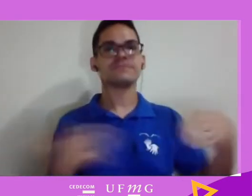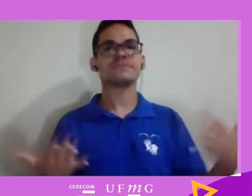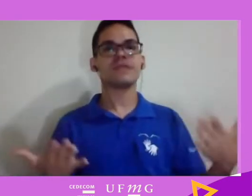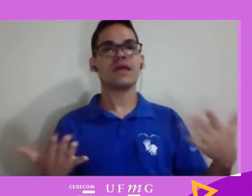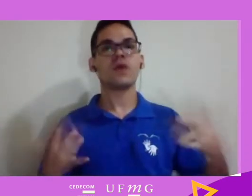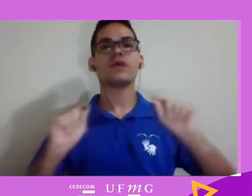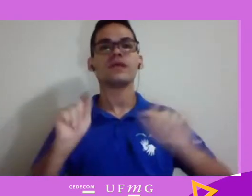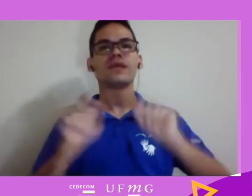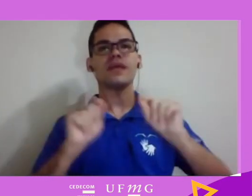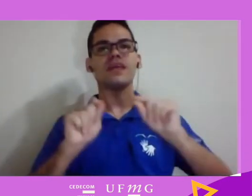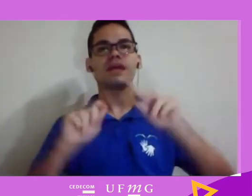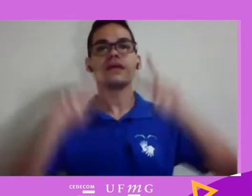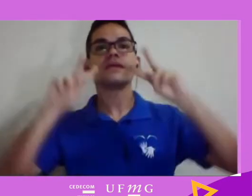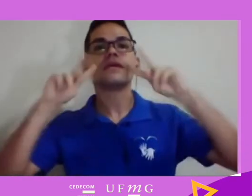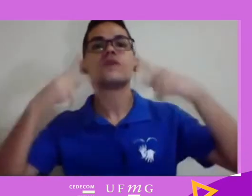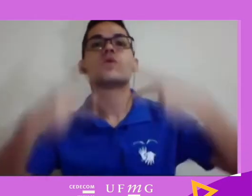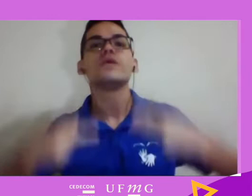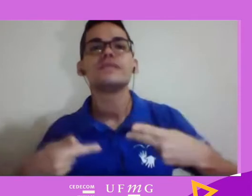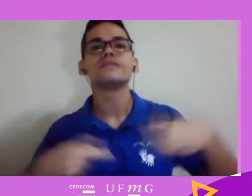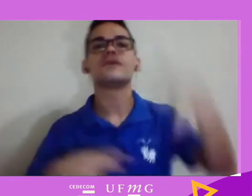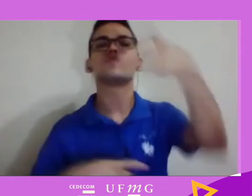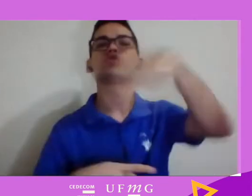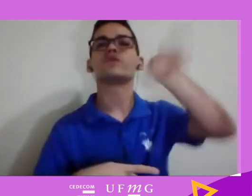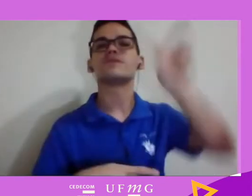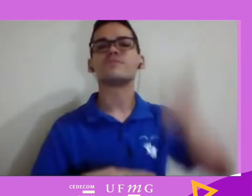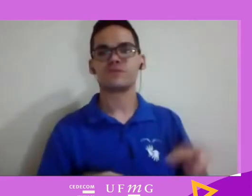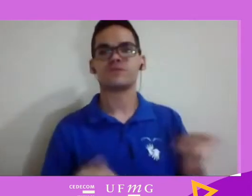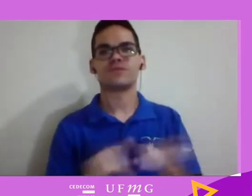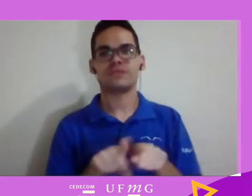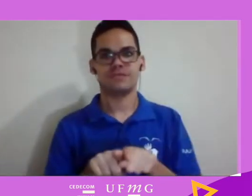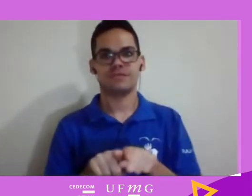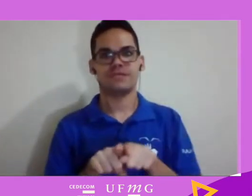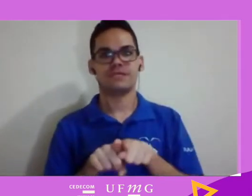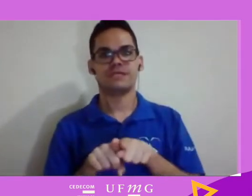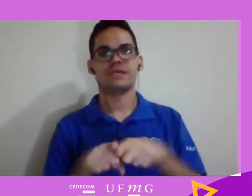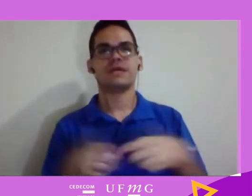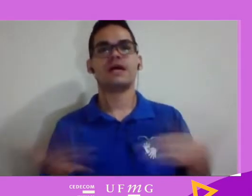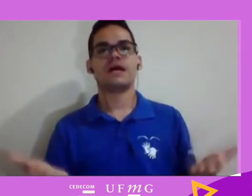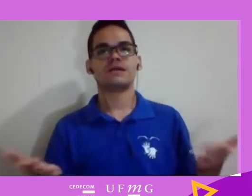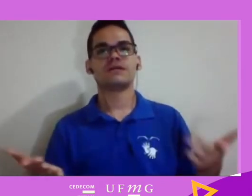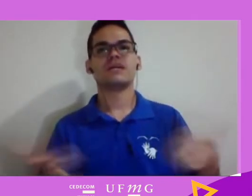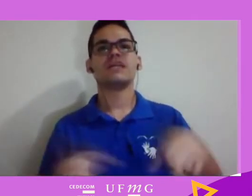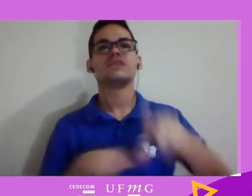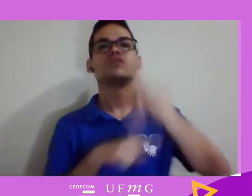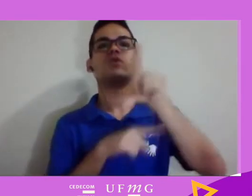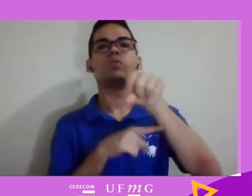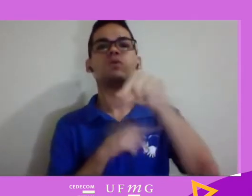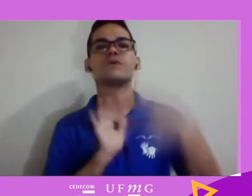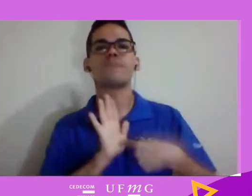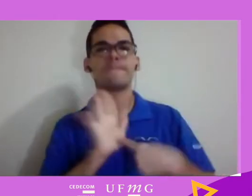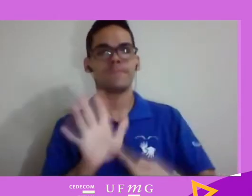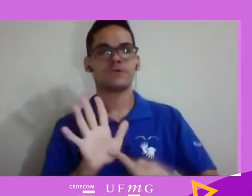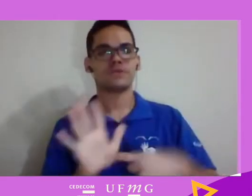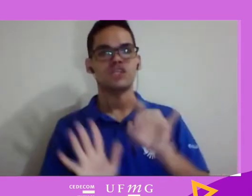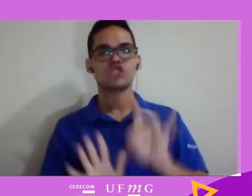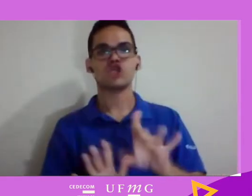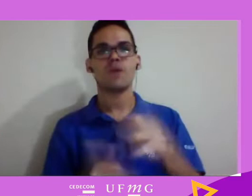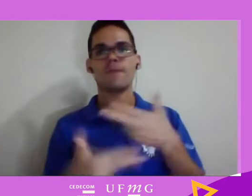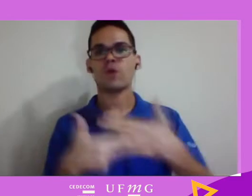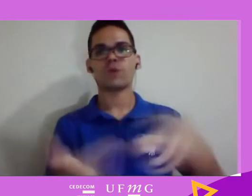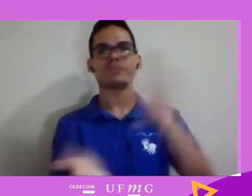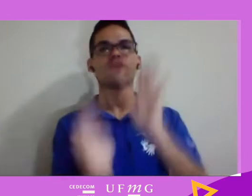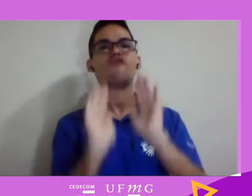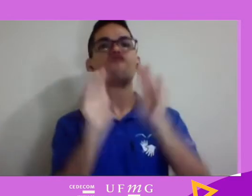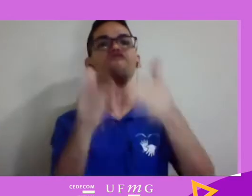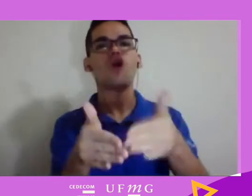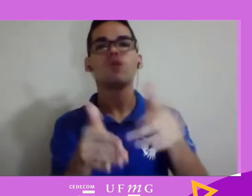Então, nesse comunicado do Twitter, por exemplo, eles diziam que achavam que isso não era uma questão pontual, era uma questão do modo como a sociedade está se